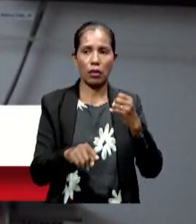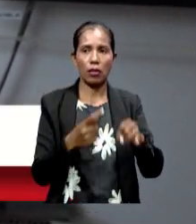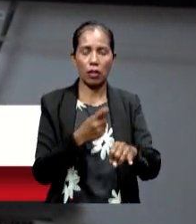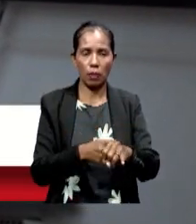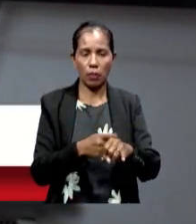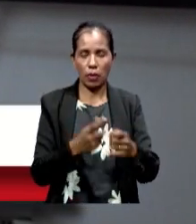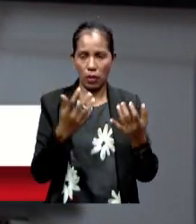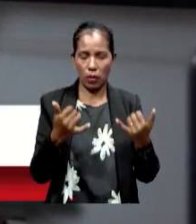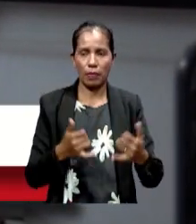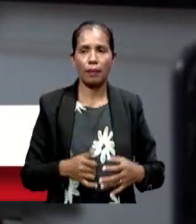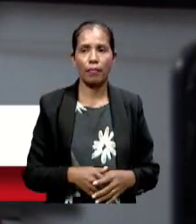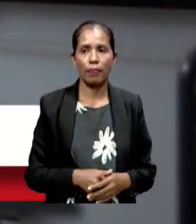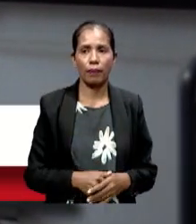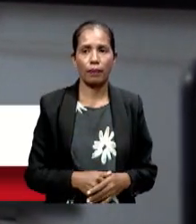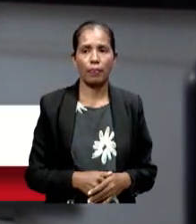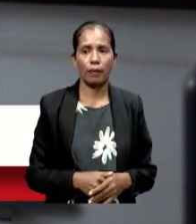ato.